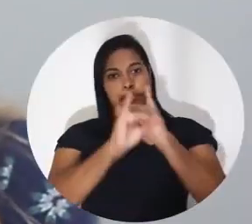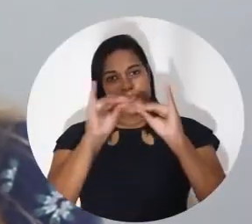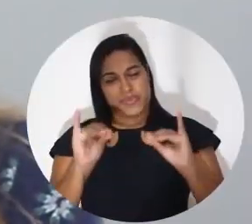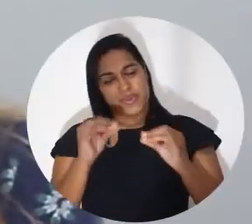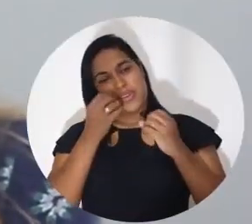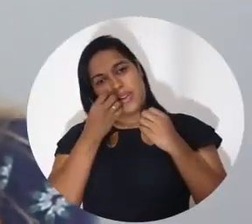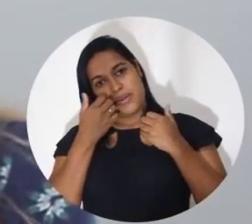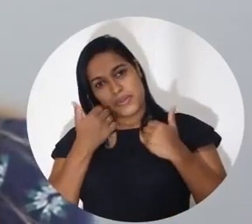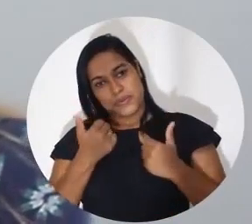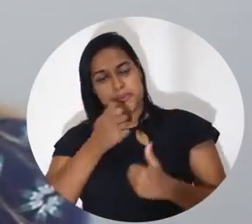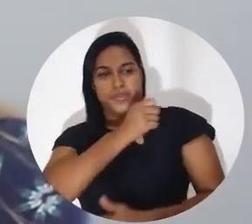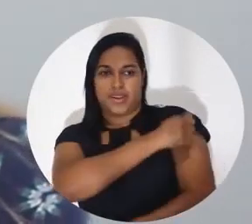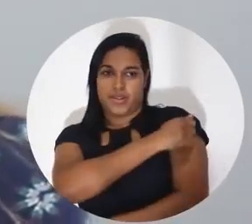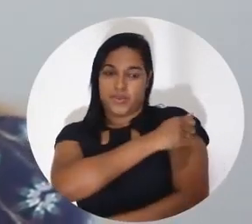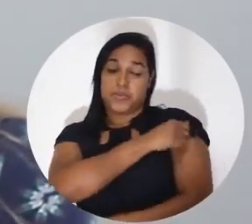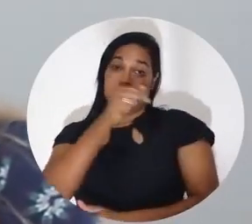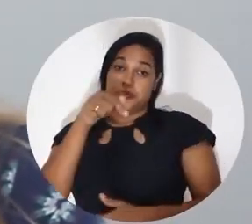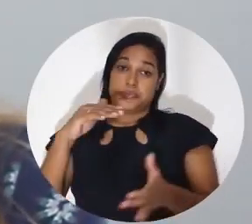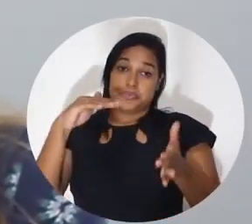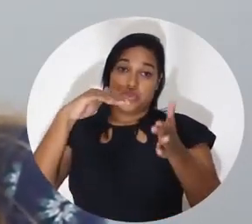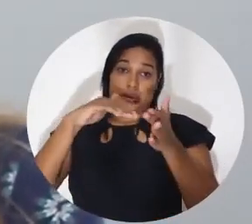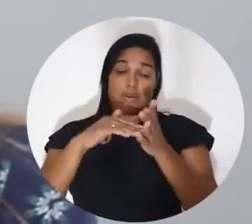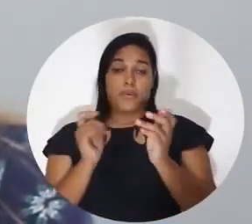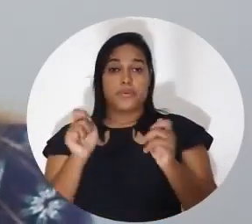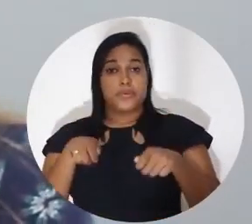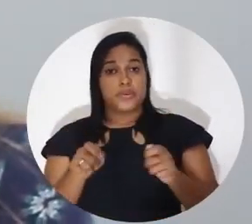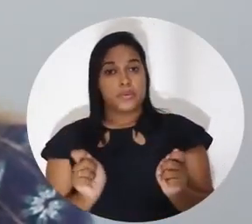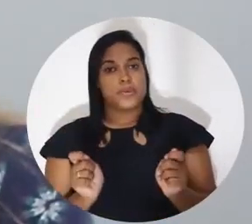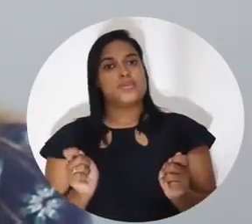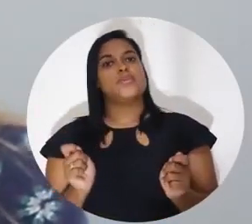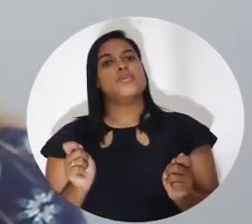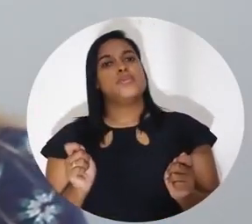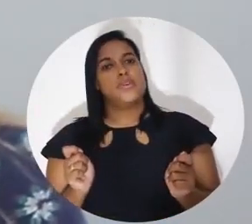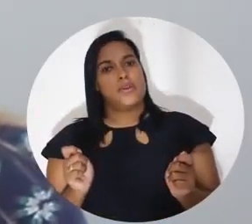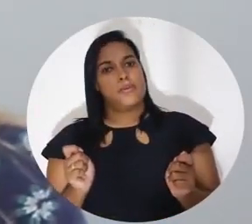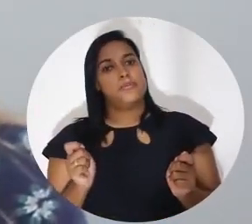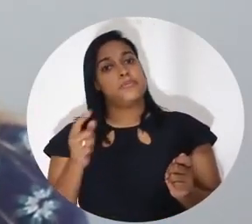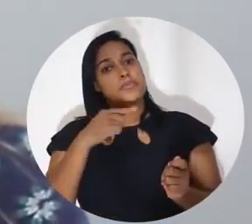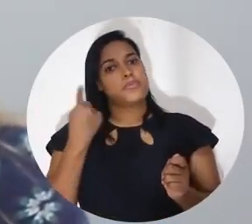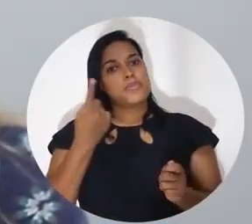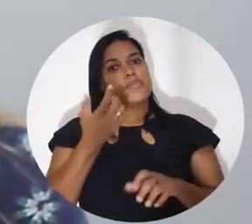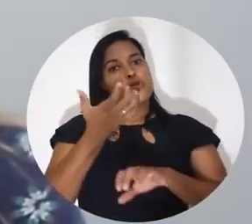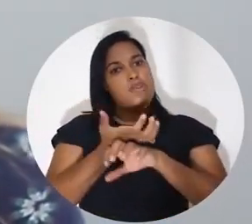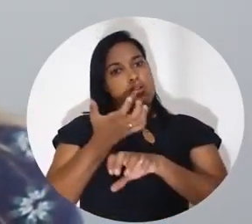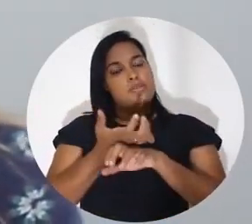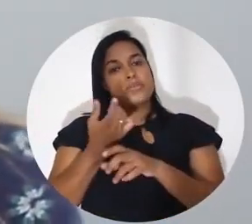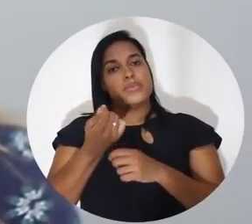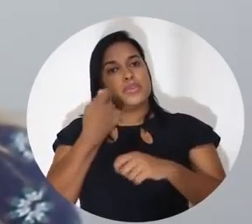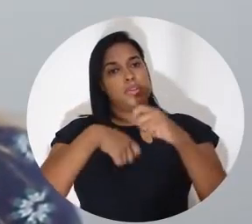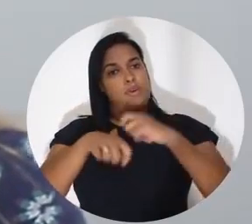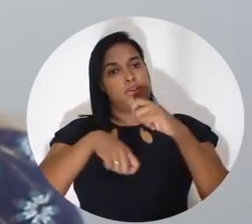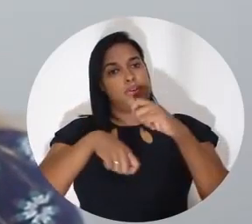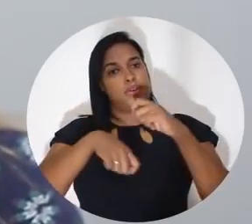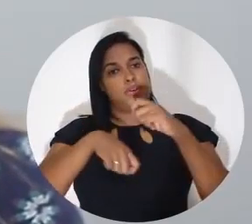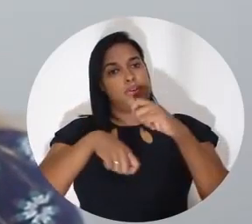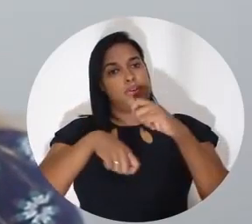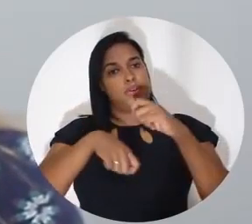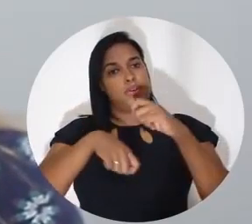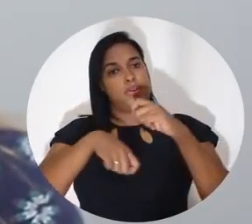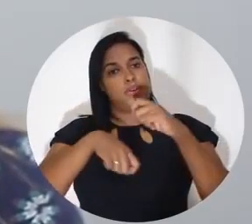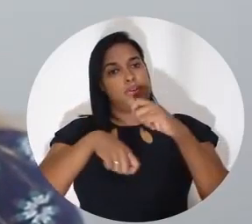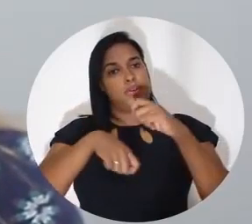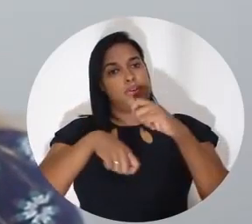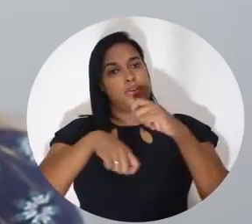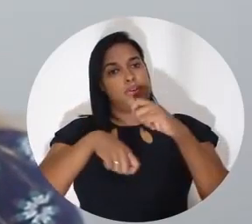Olá, querido aluno. Essa é a nossa última competência da nossa disciplina de Economia Internacional.